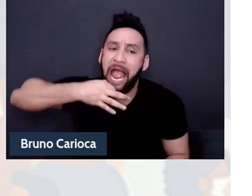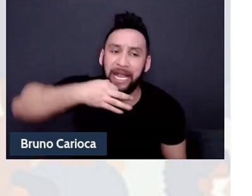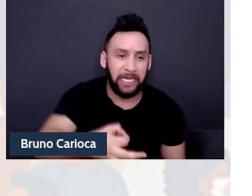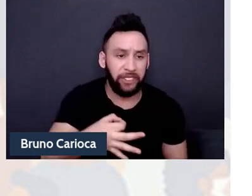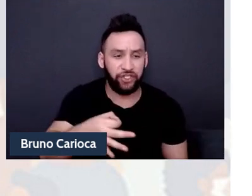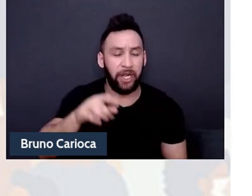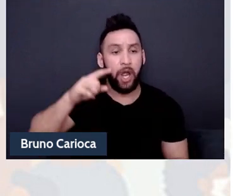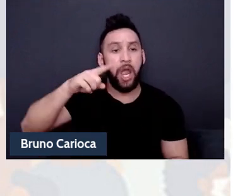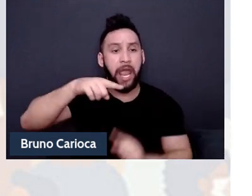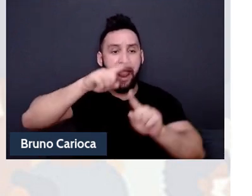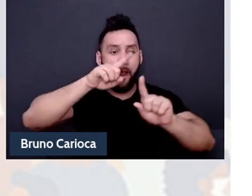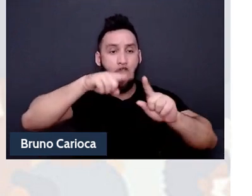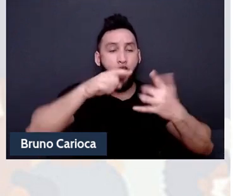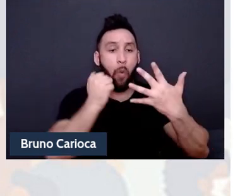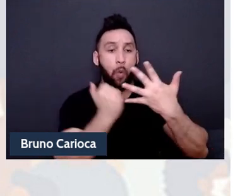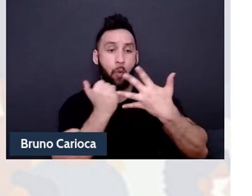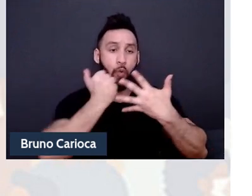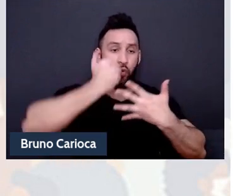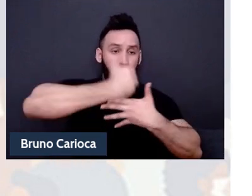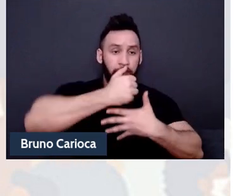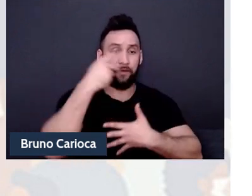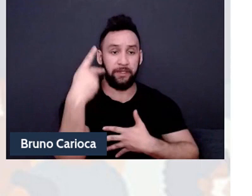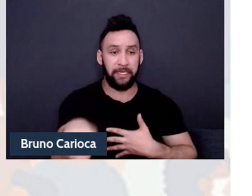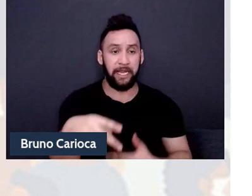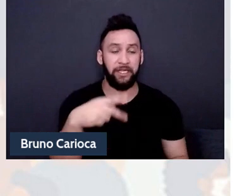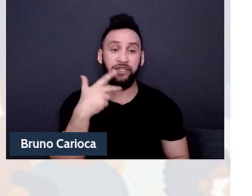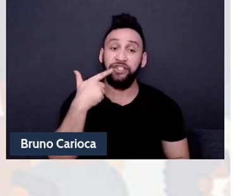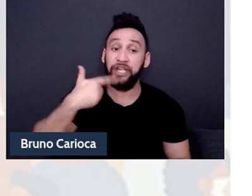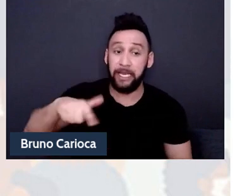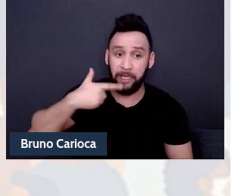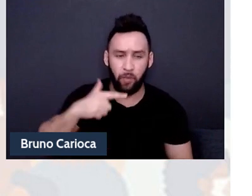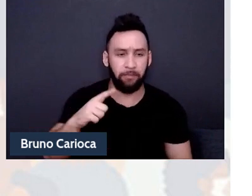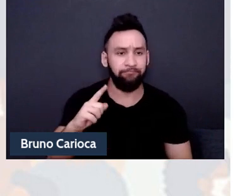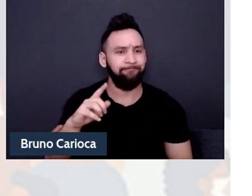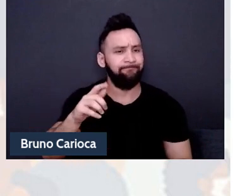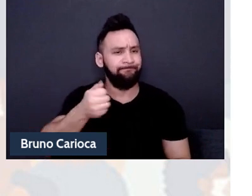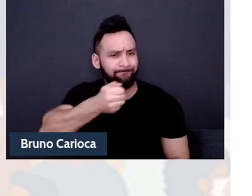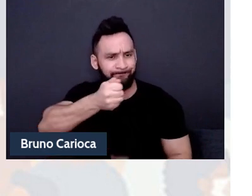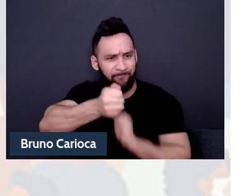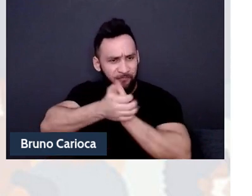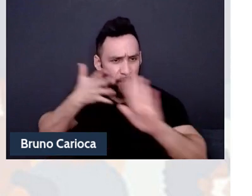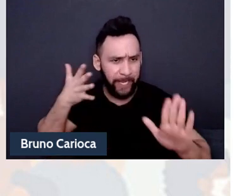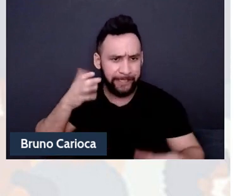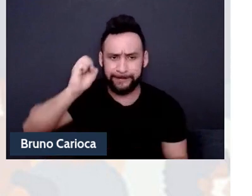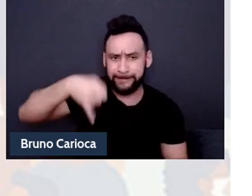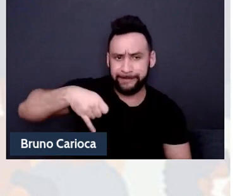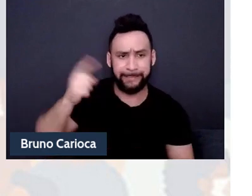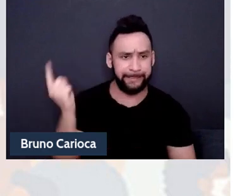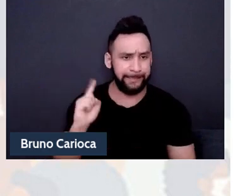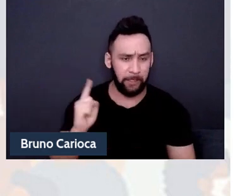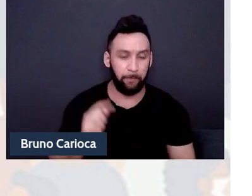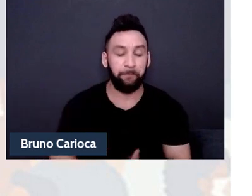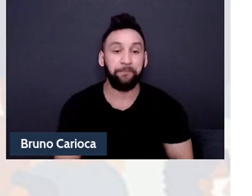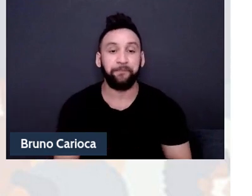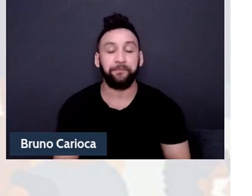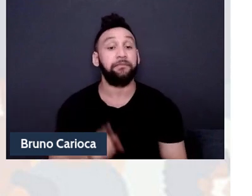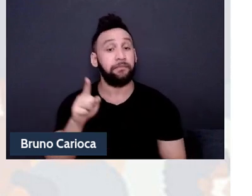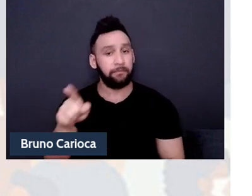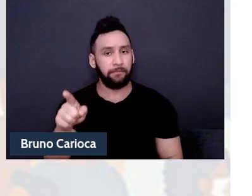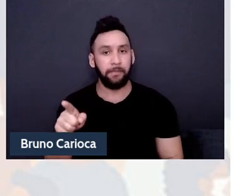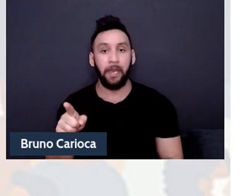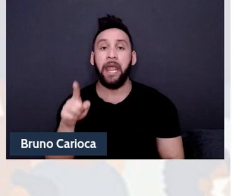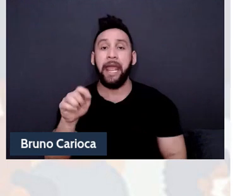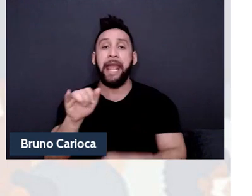línguas, né? Na perspectiva de Shohami, os testes são ferramentas poderosas na educação e na sociedade que podem